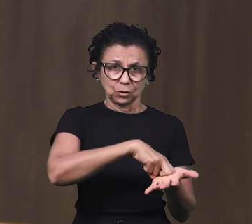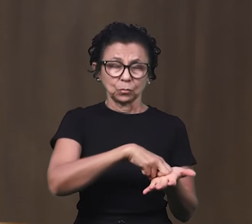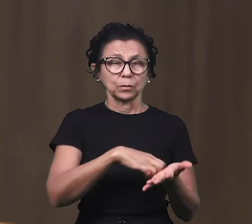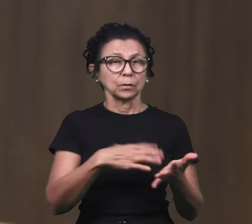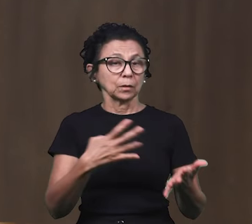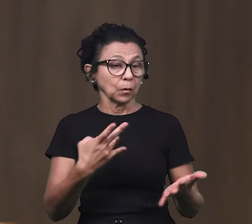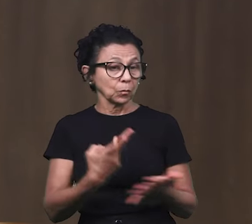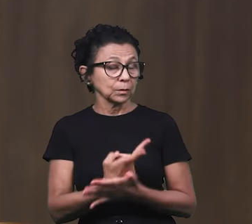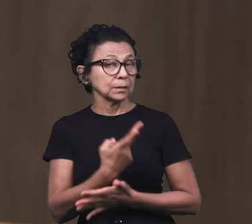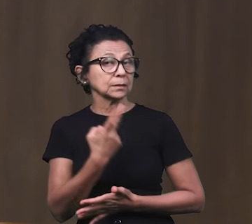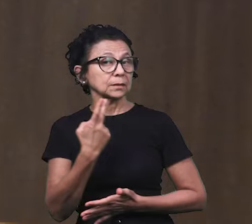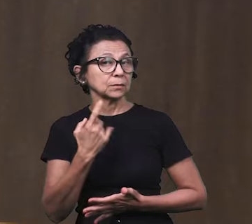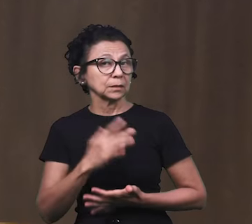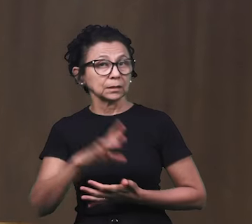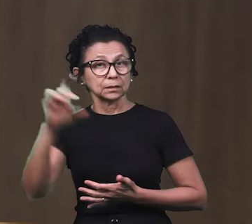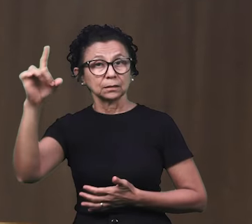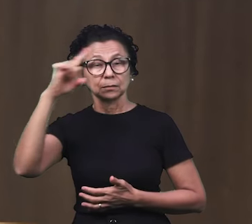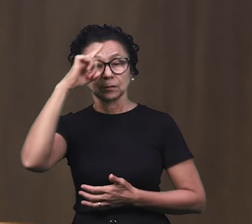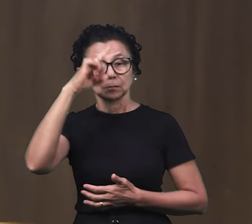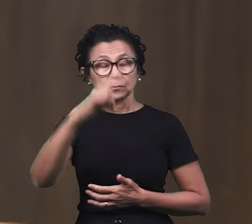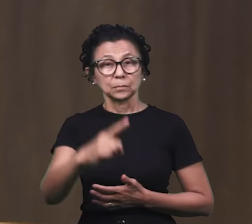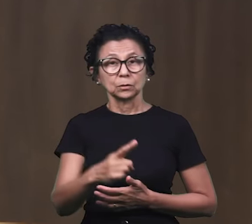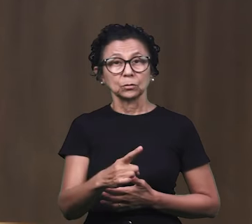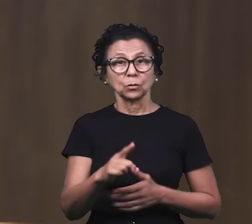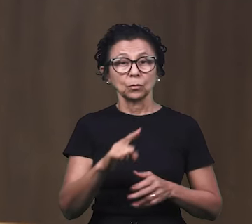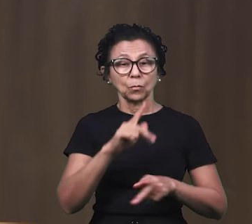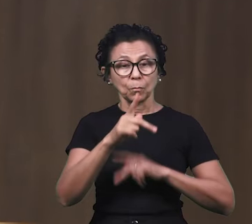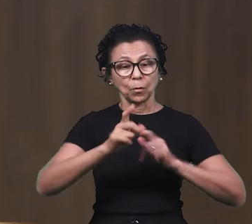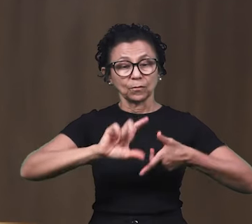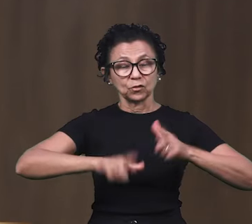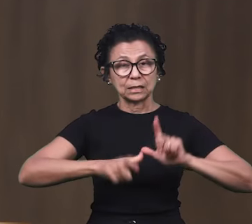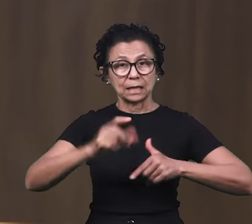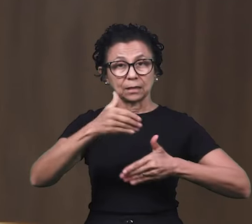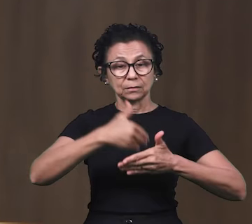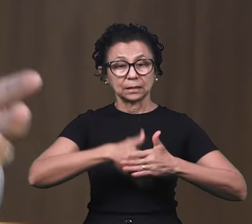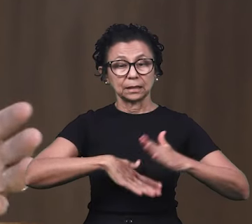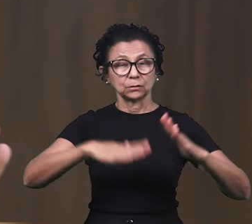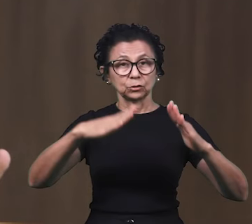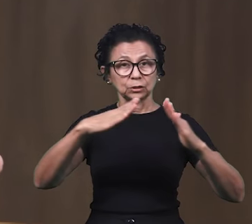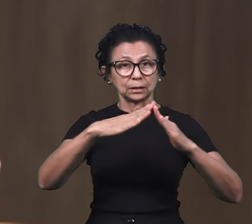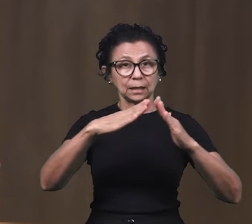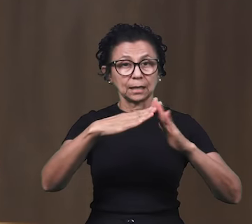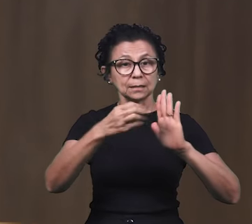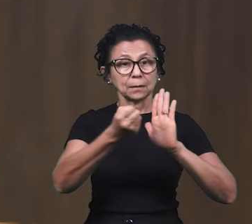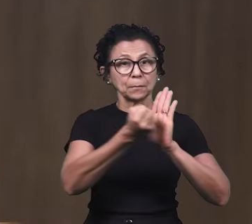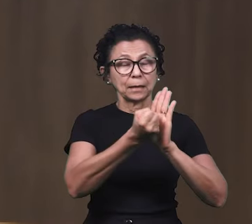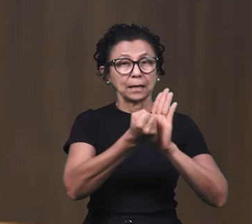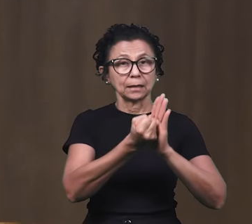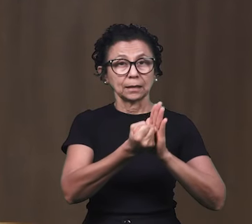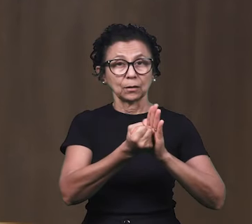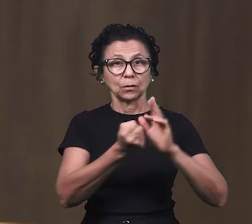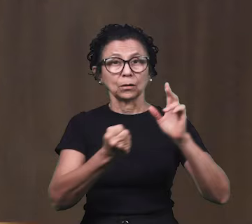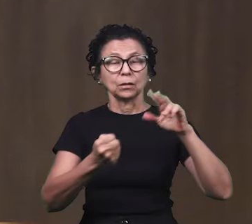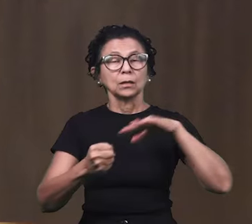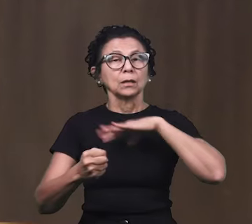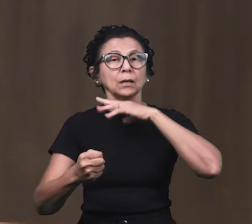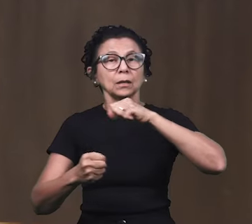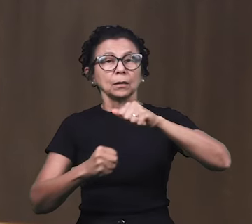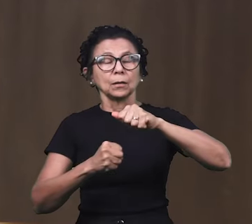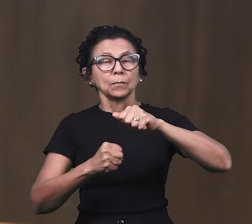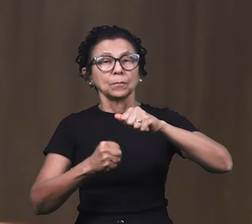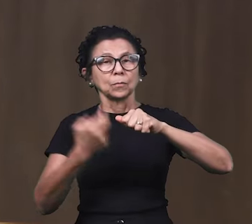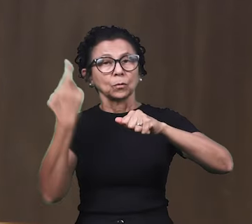houve preservação de vida. Então, falando primeiramente desta festa, né, a primeira festa, a festa